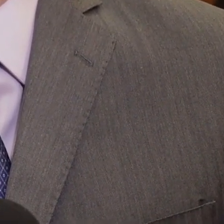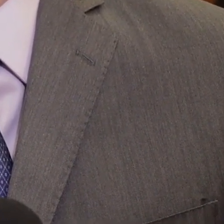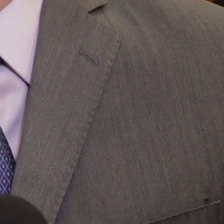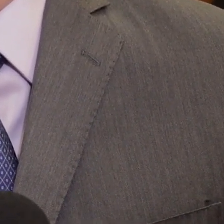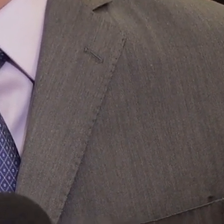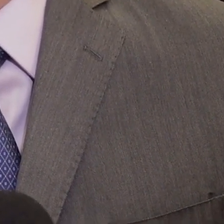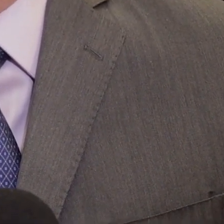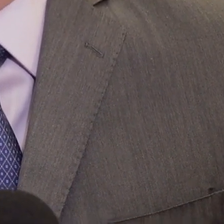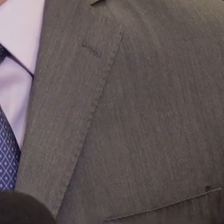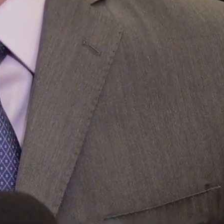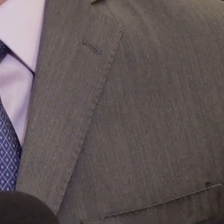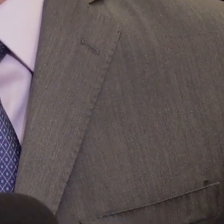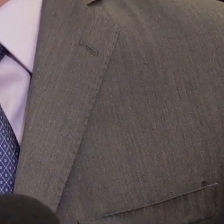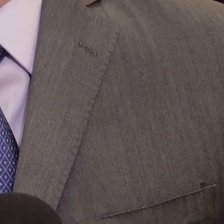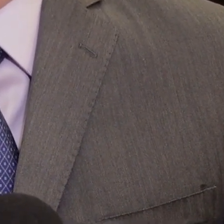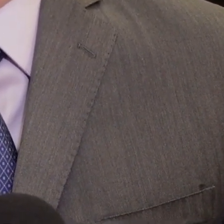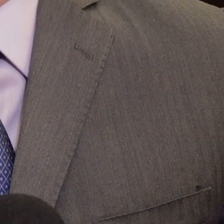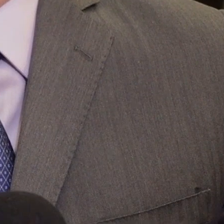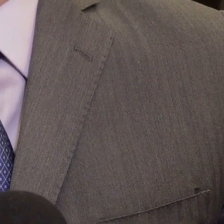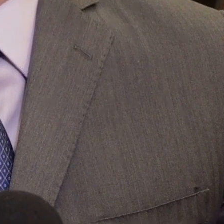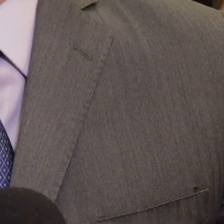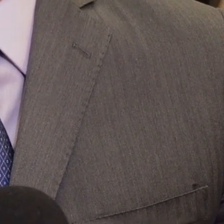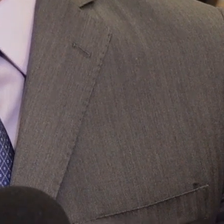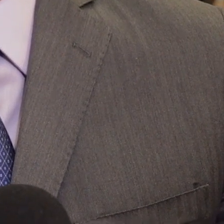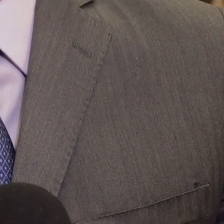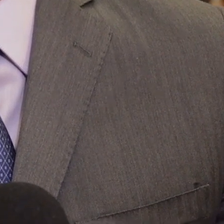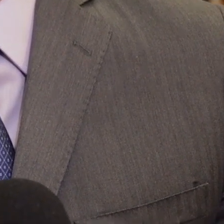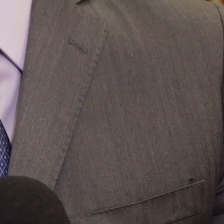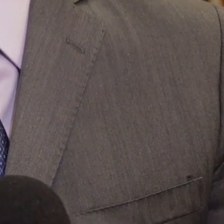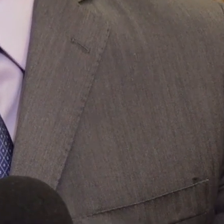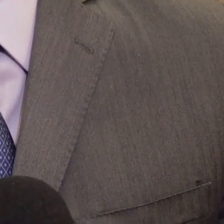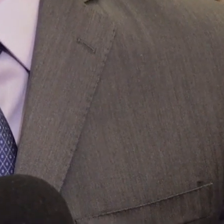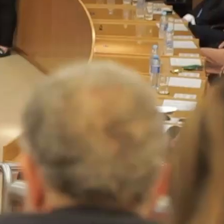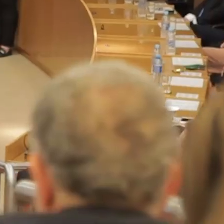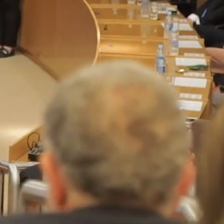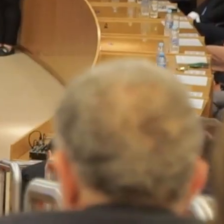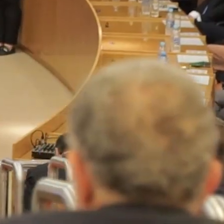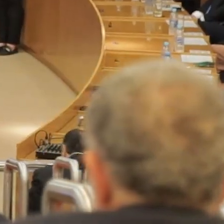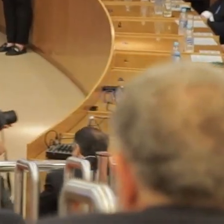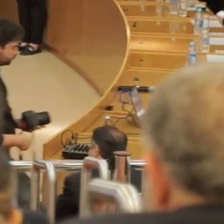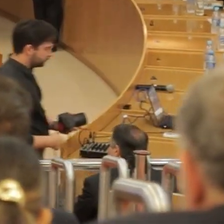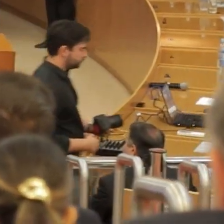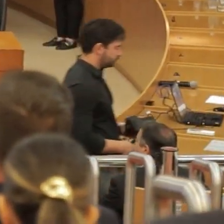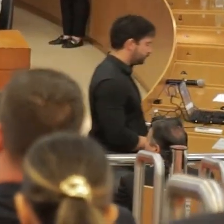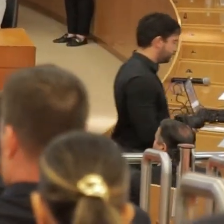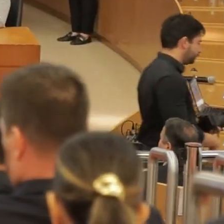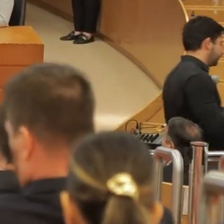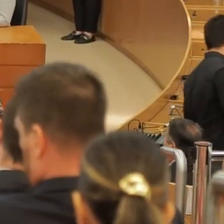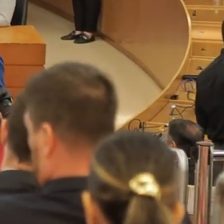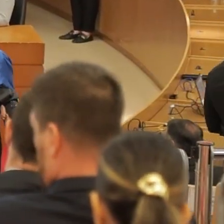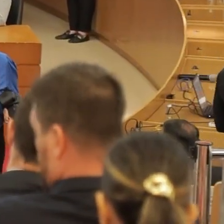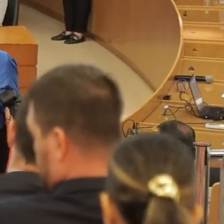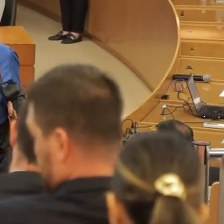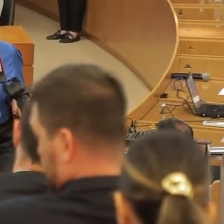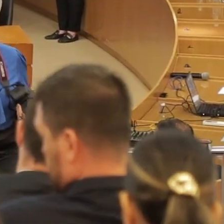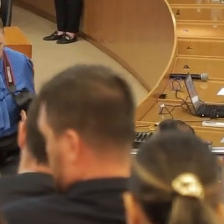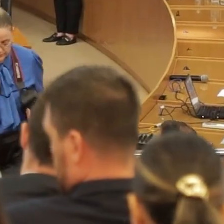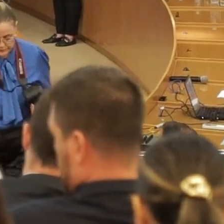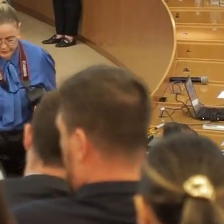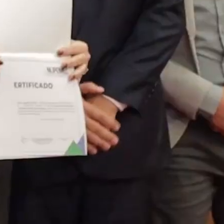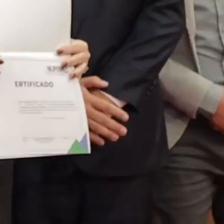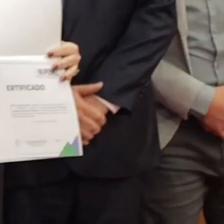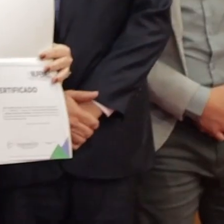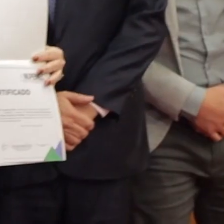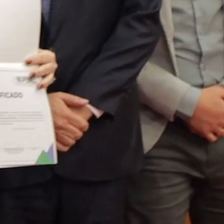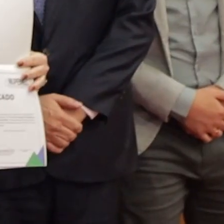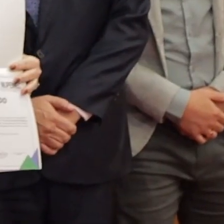são os cidadãos mais vulneráveis, aqueles que têm a necessidade desse apoio para poder fazer essa conciliação. Com a alteração do nosso